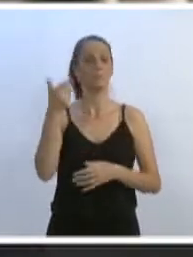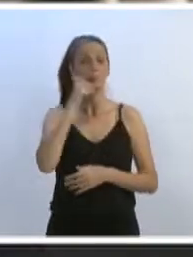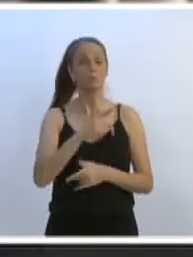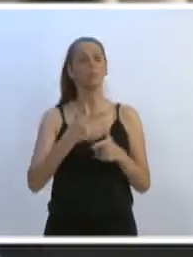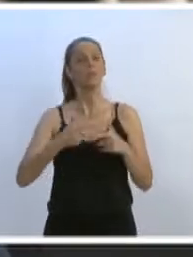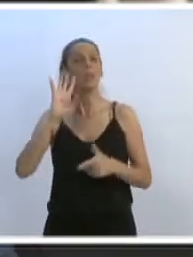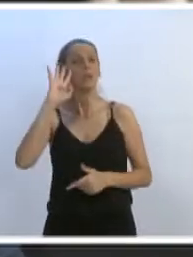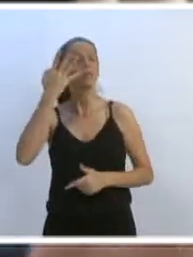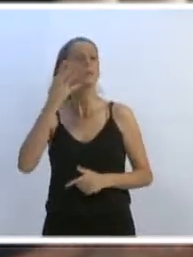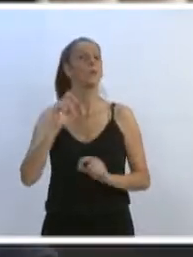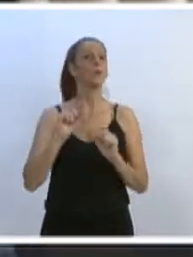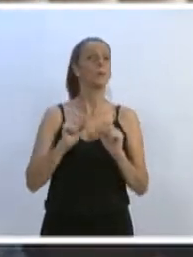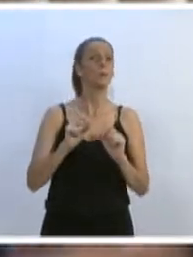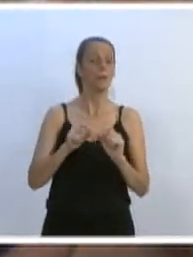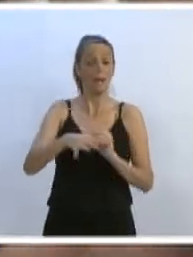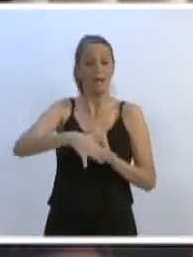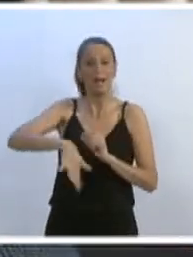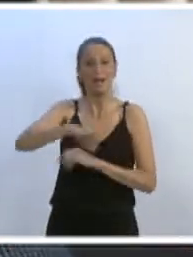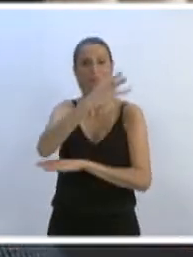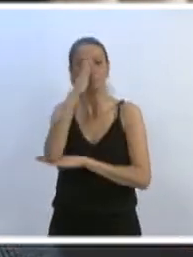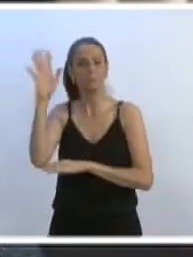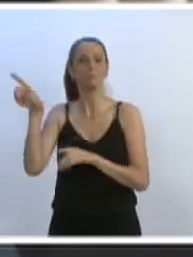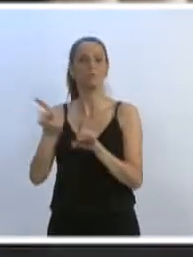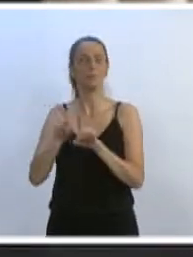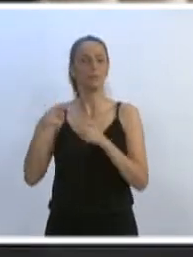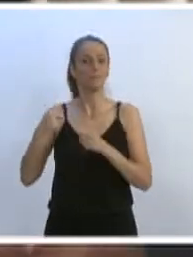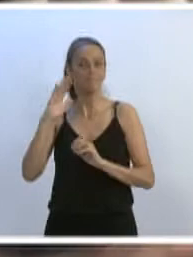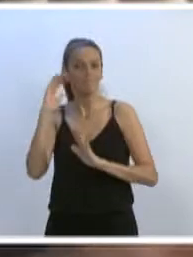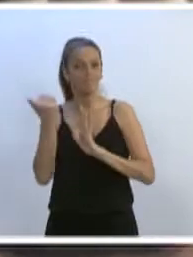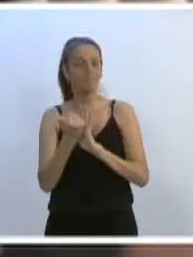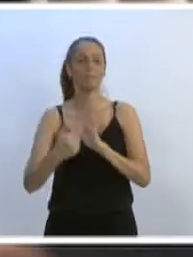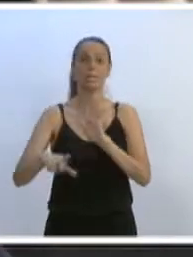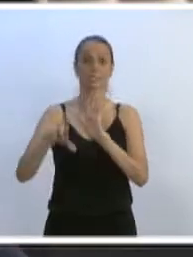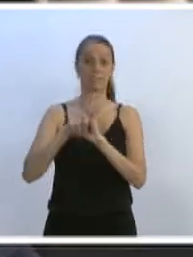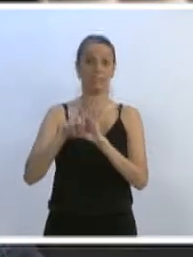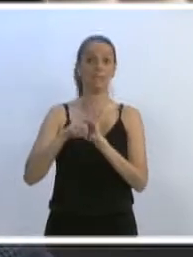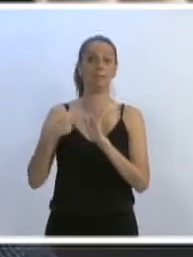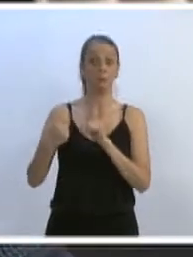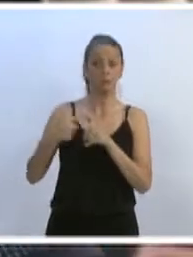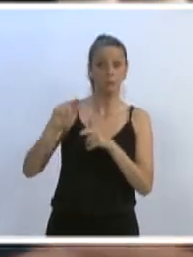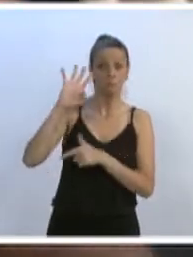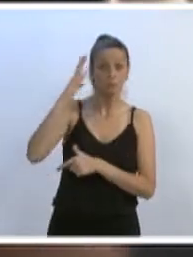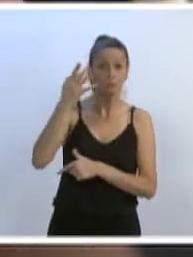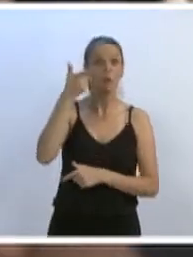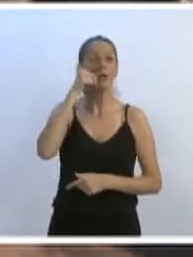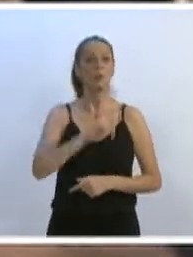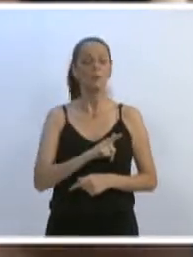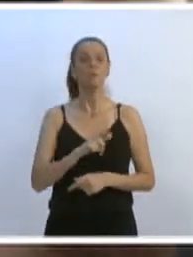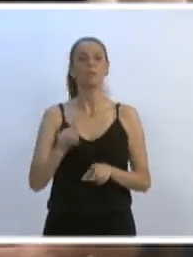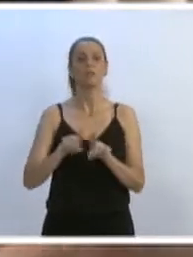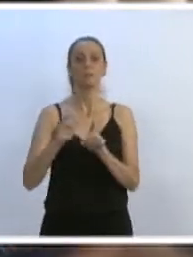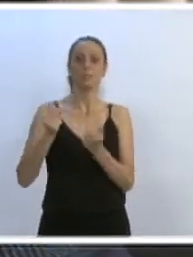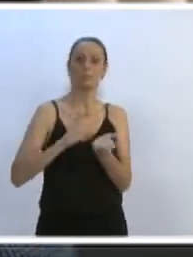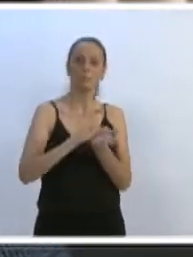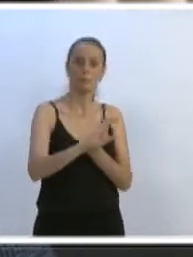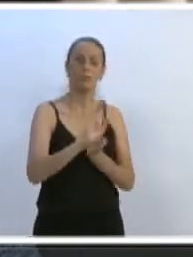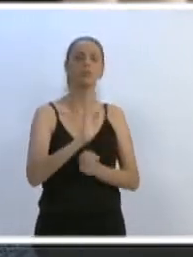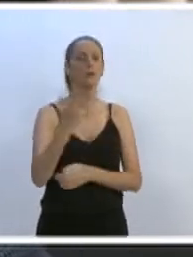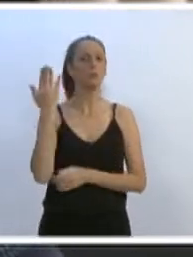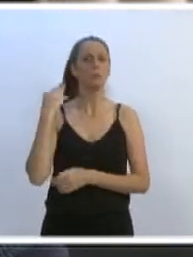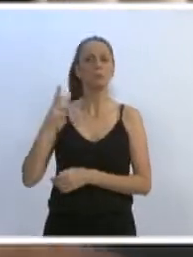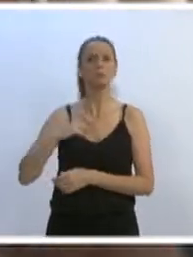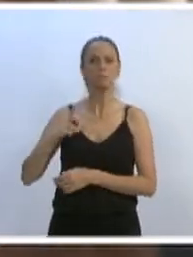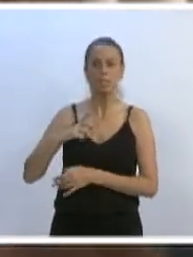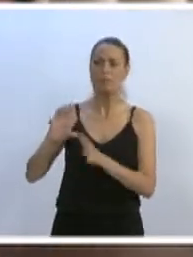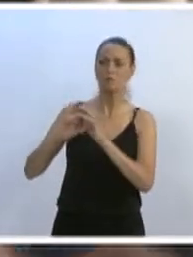é ambiental legal é preciso lhe ser resolvida para conseguir os recursos que até já houve a disponibilização ali